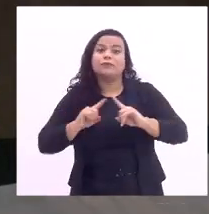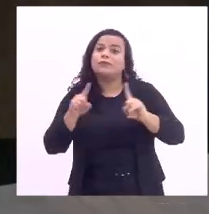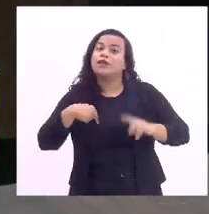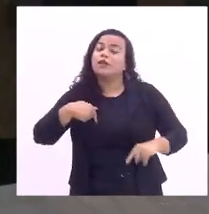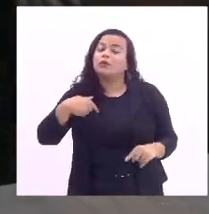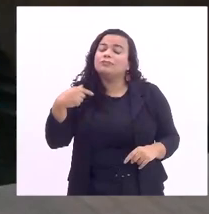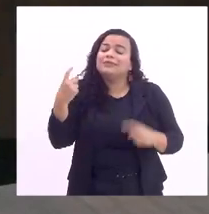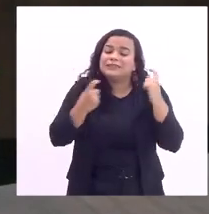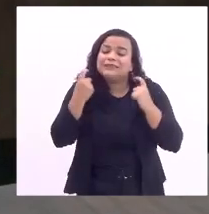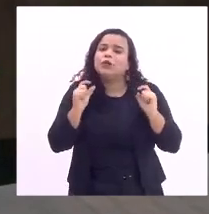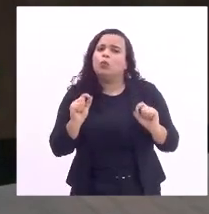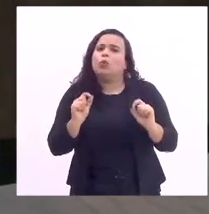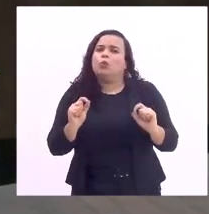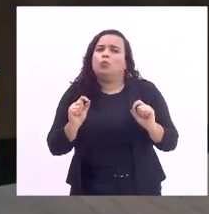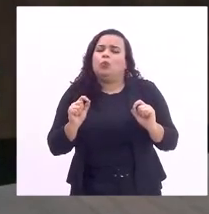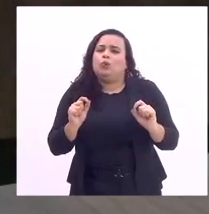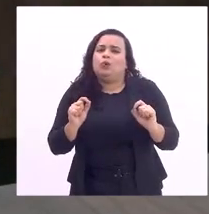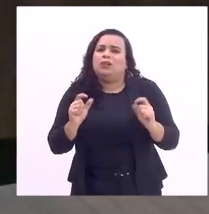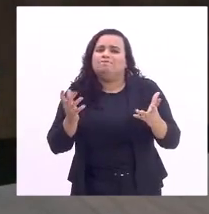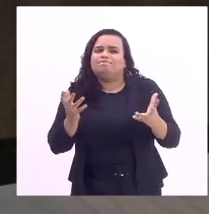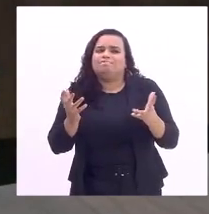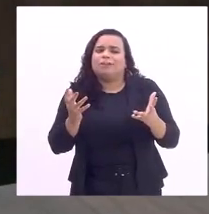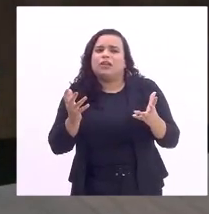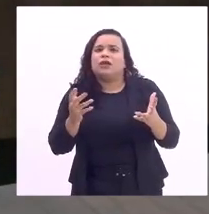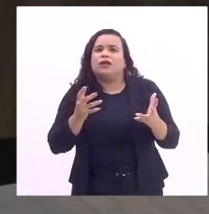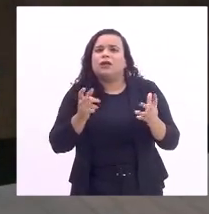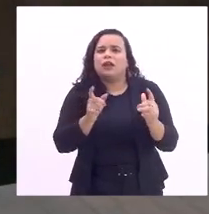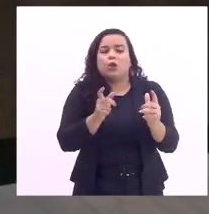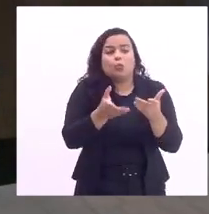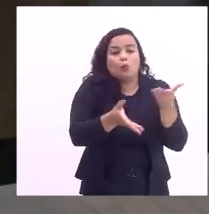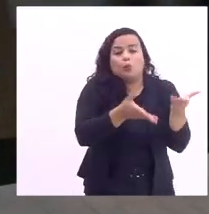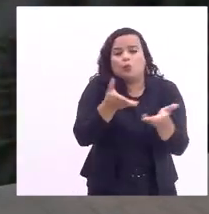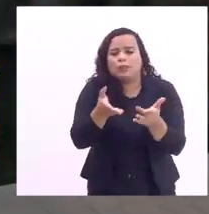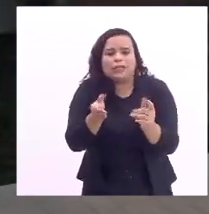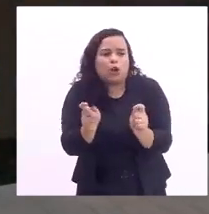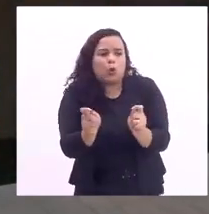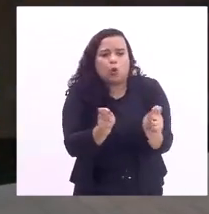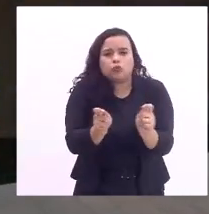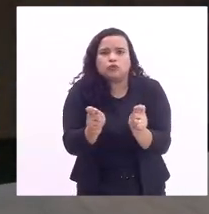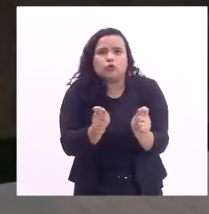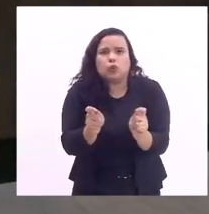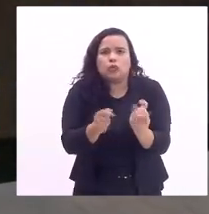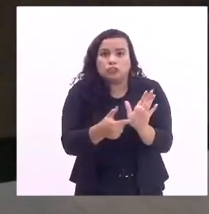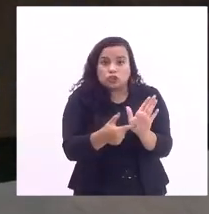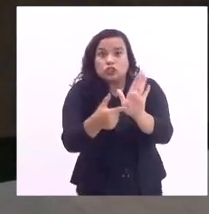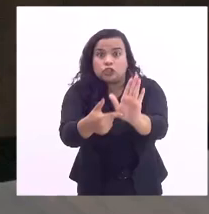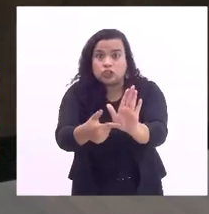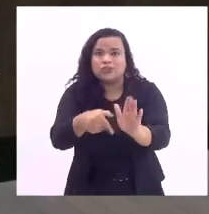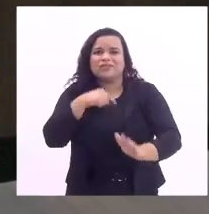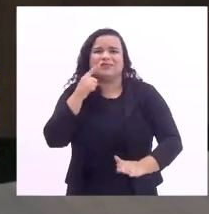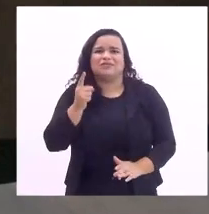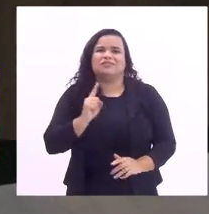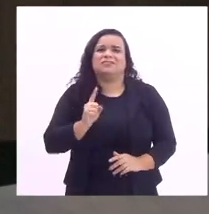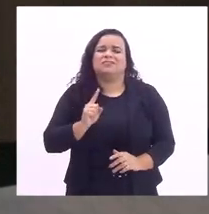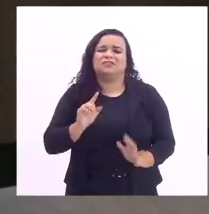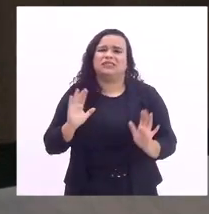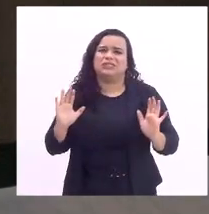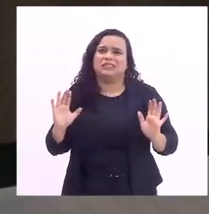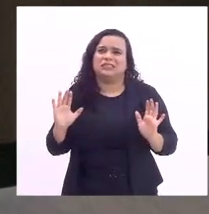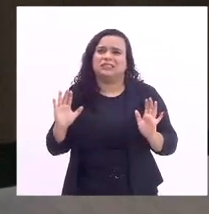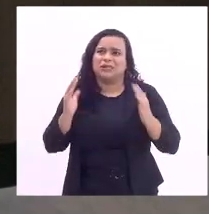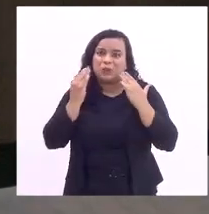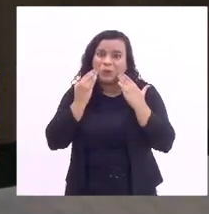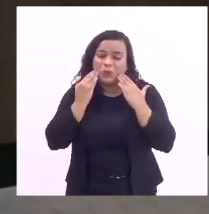coisa. Ninguém consegue ter controle sob destaque. Não, isso, claro. Não, nada controle